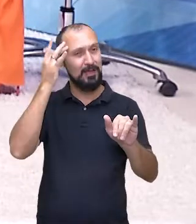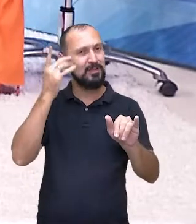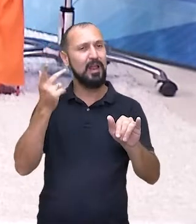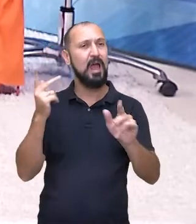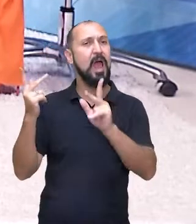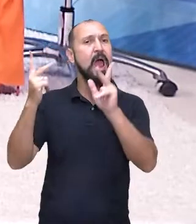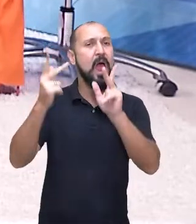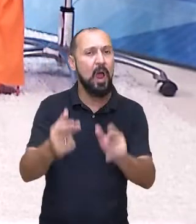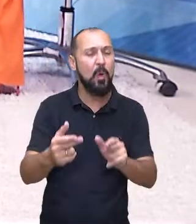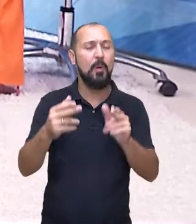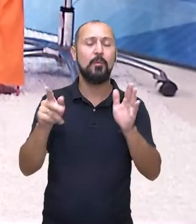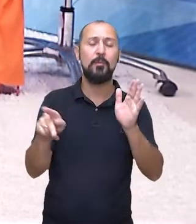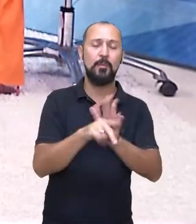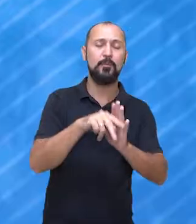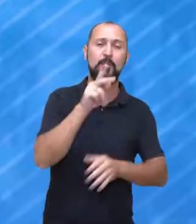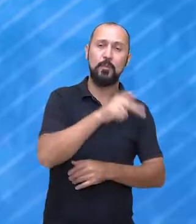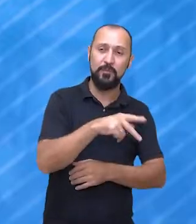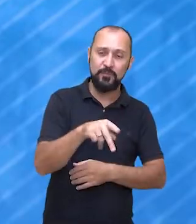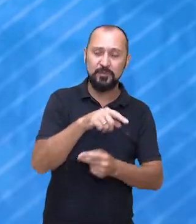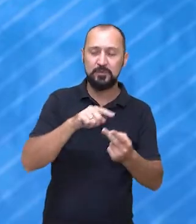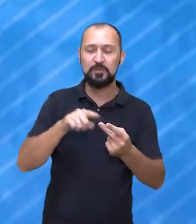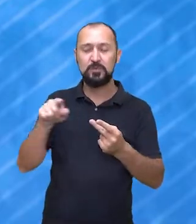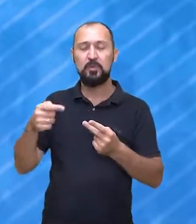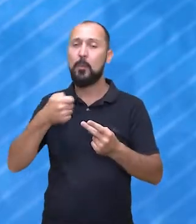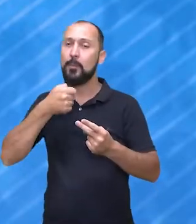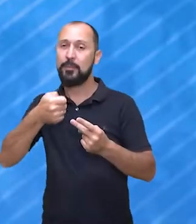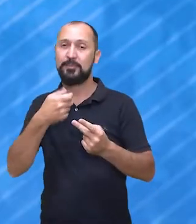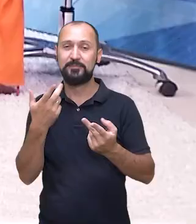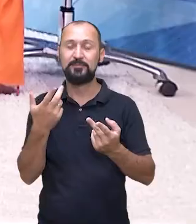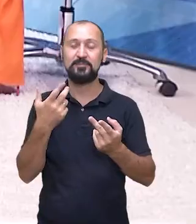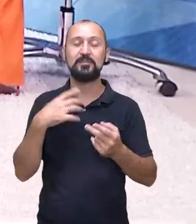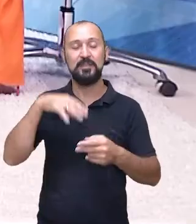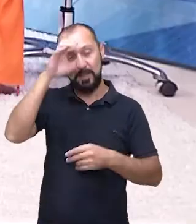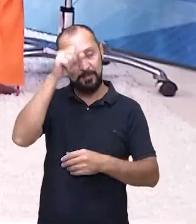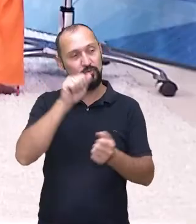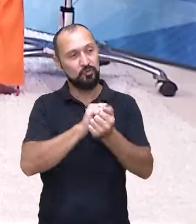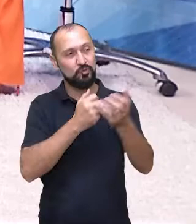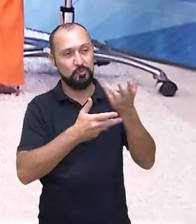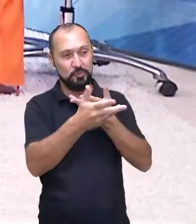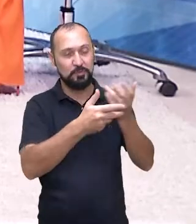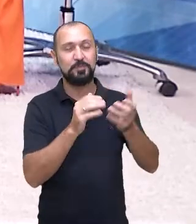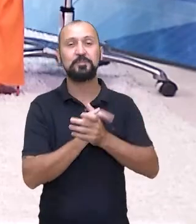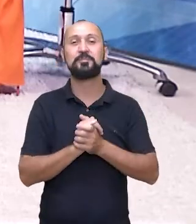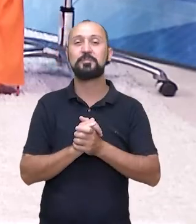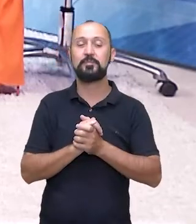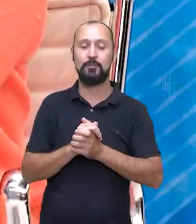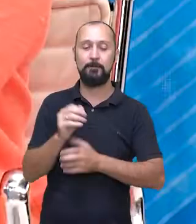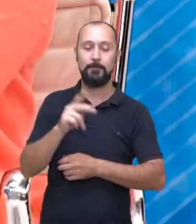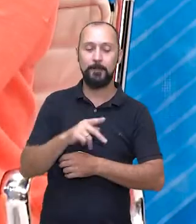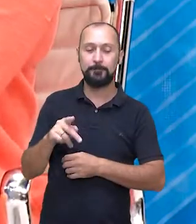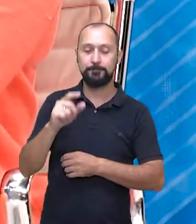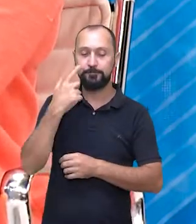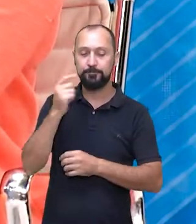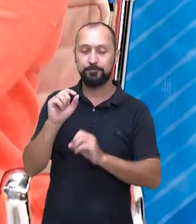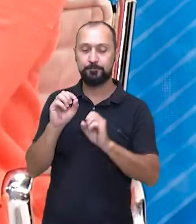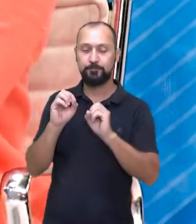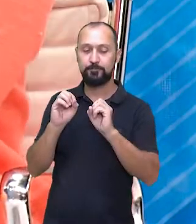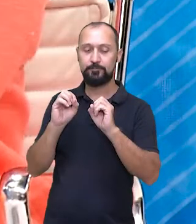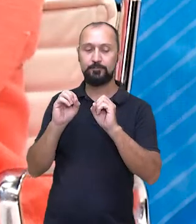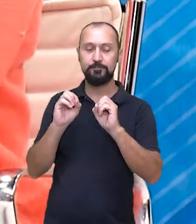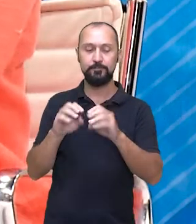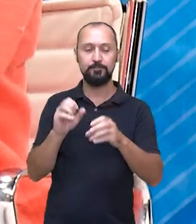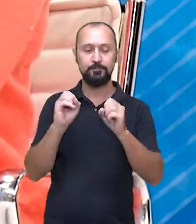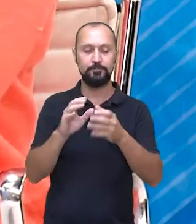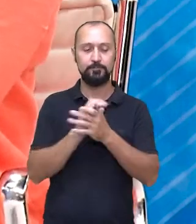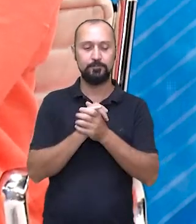informação né Ela é comum tanto a docência quanto o jornalista né então a gente sempre aprende com vocês professora